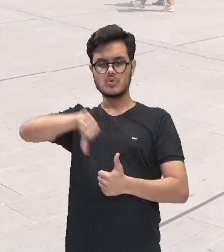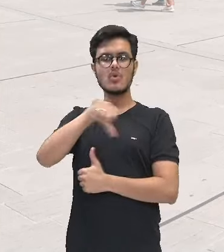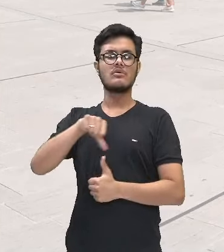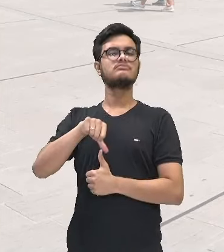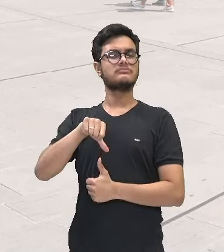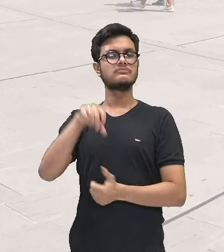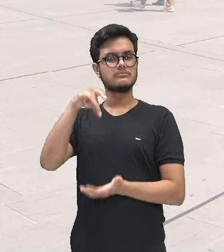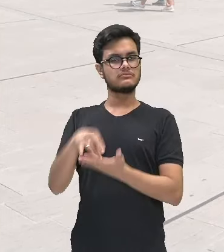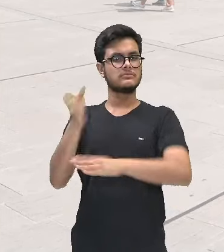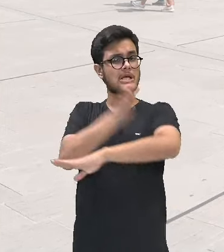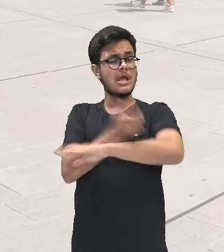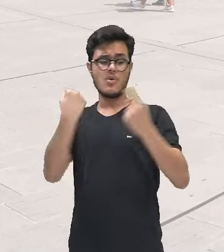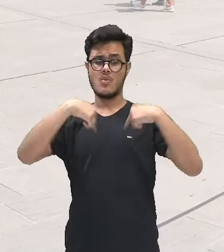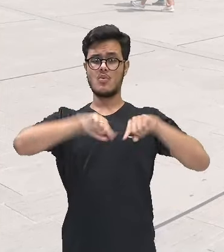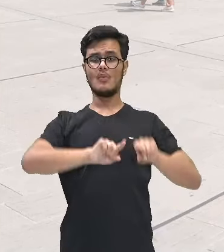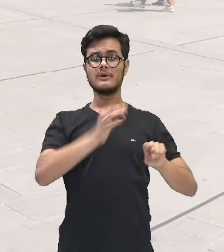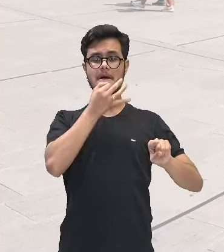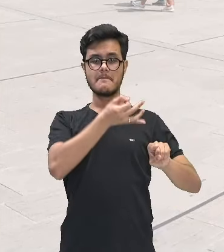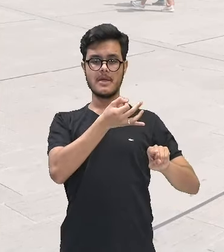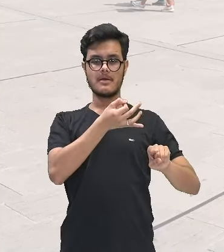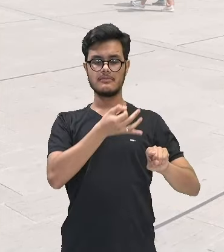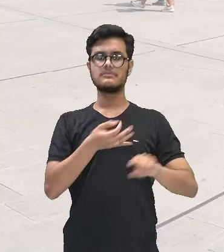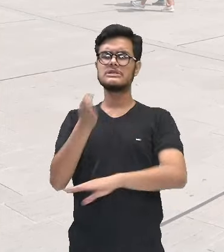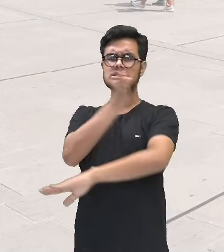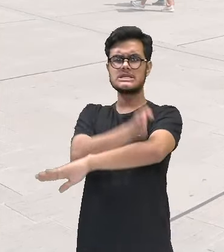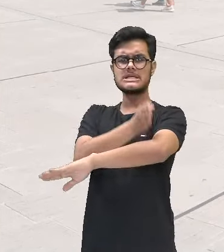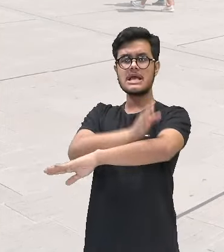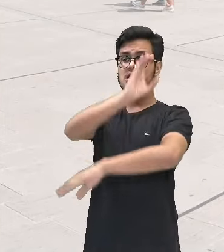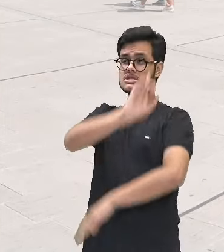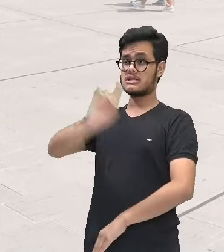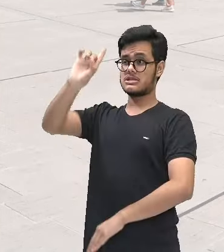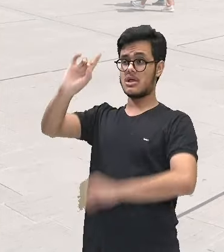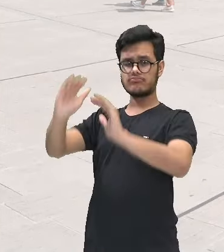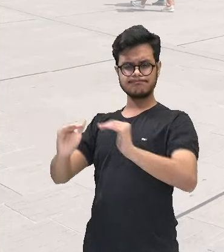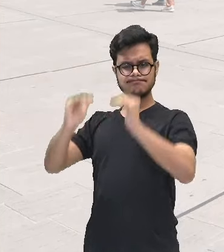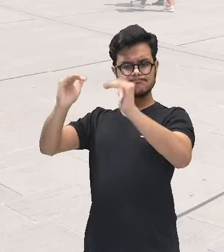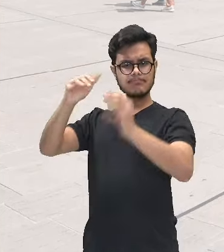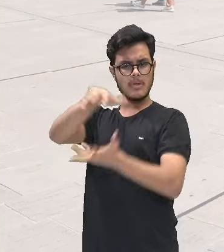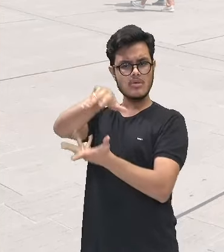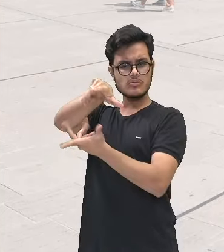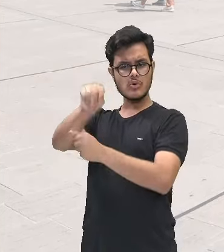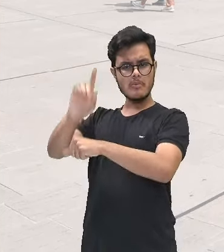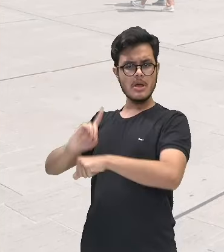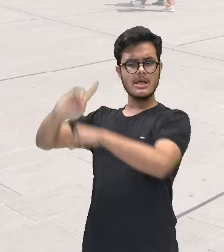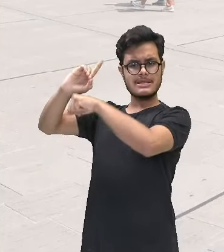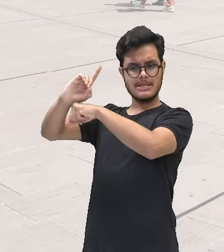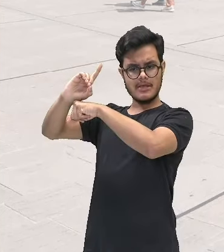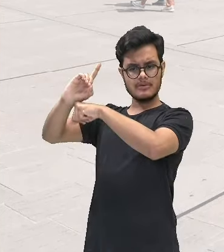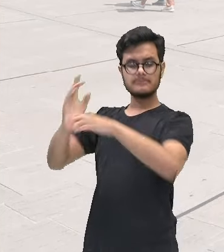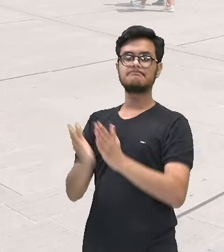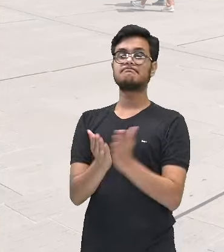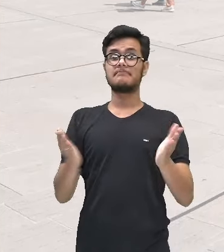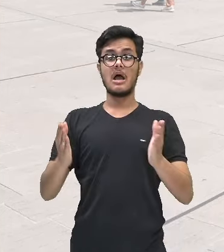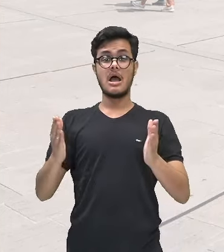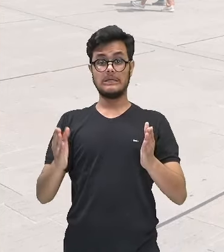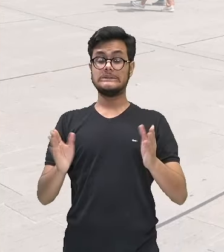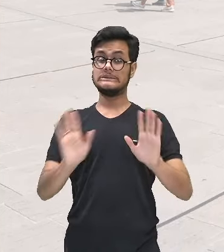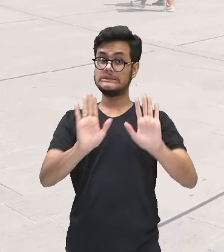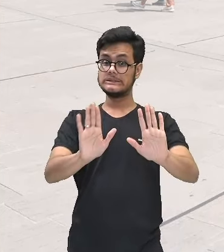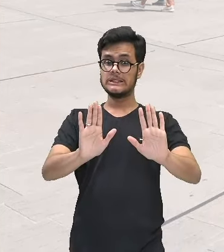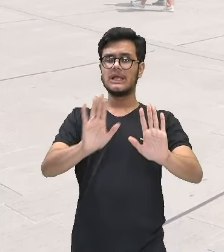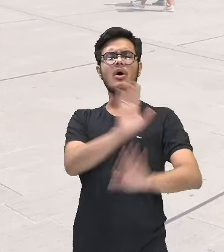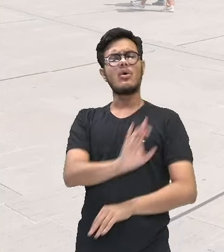pensamento medieval. Enquanto no medieval Deus é o centro do universo, já no pensamento renascentista, Deus ele vai